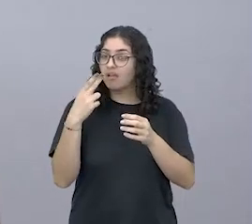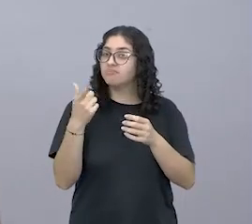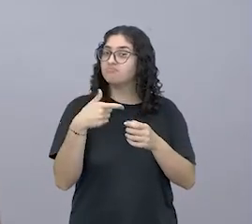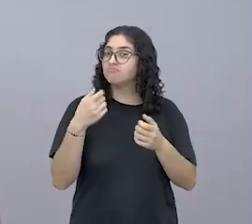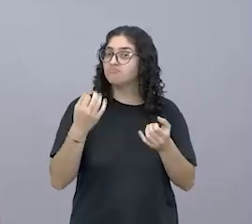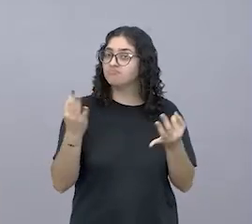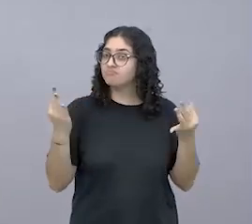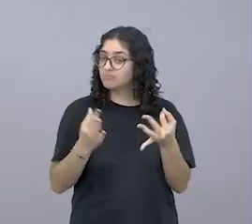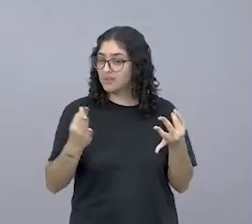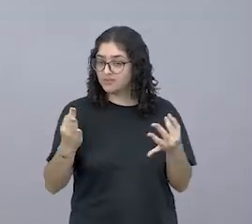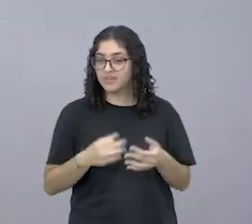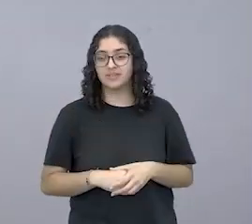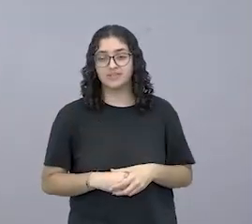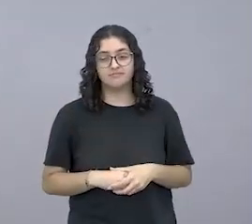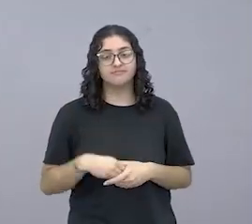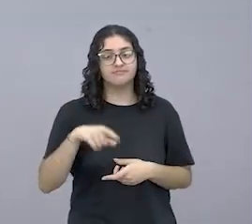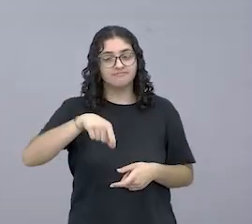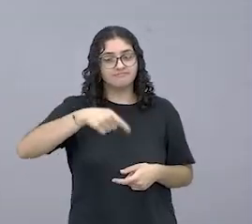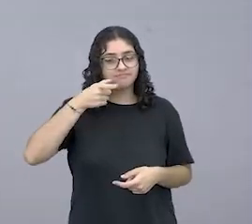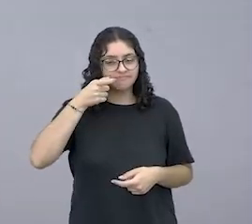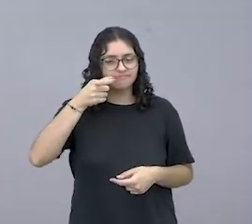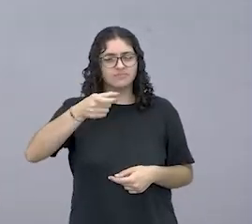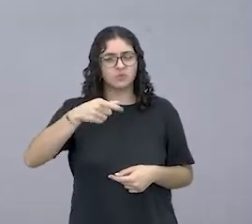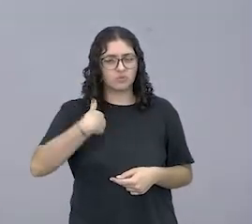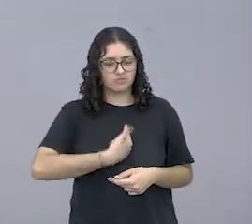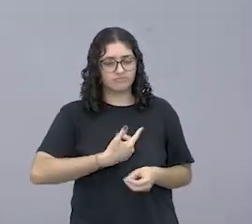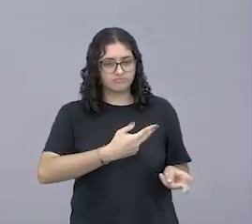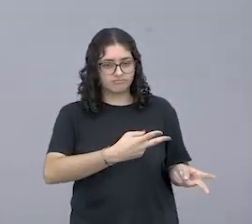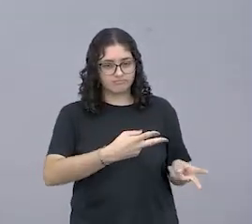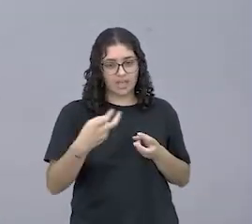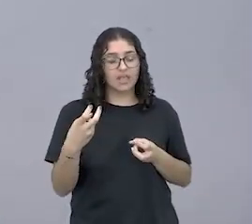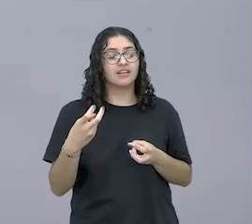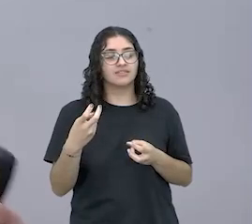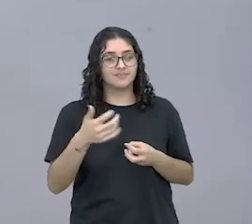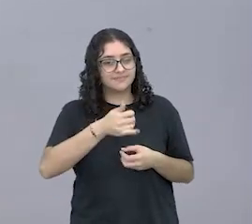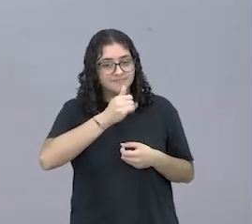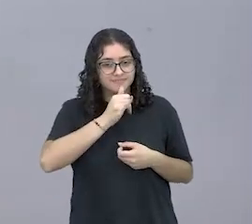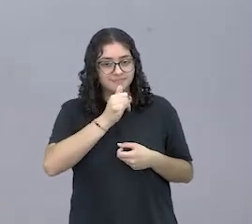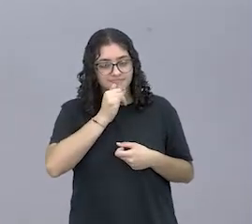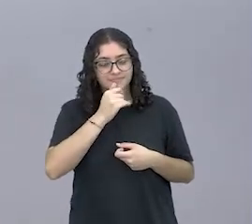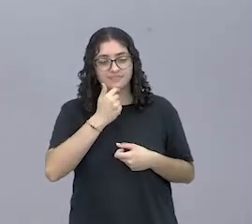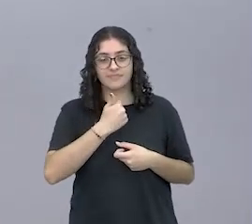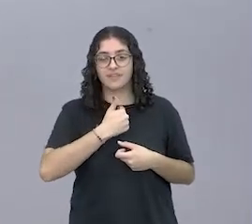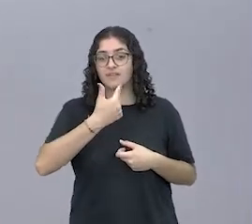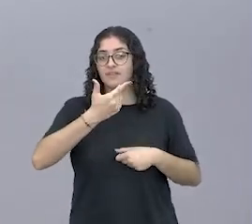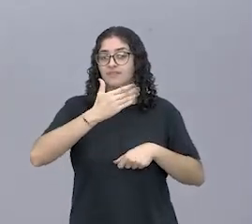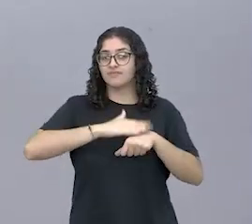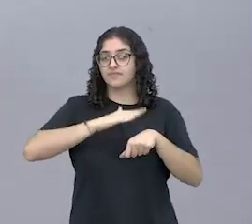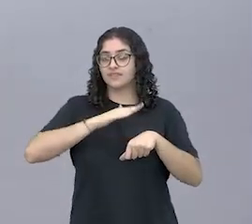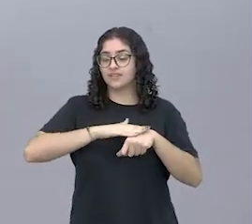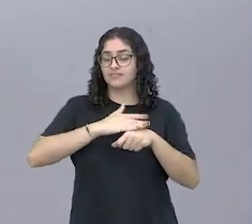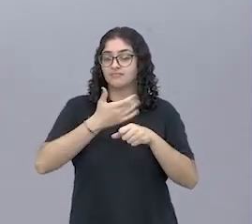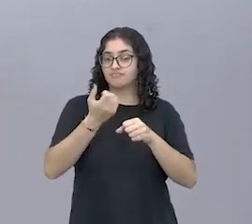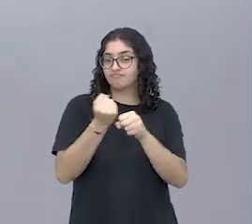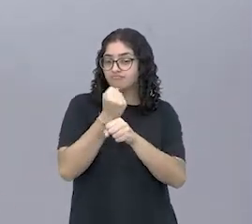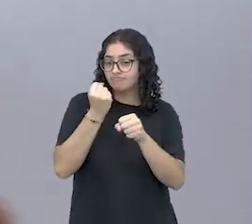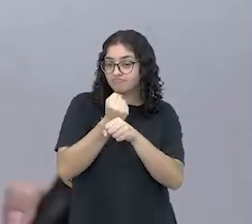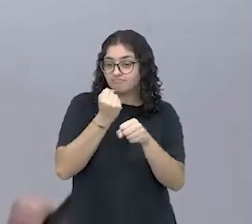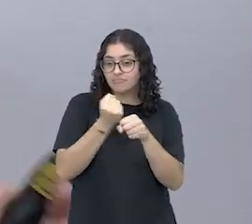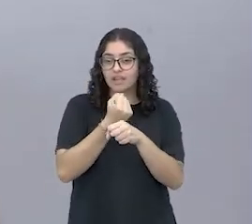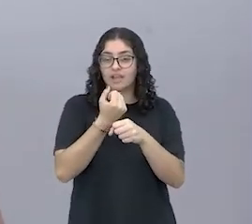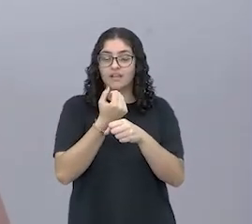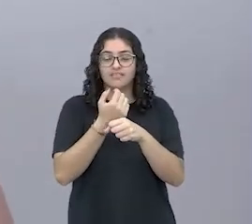Então, é muito interessante a gente perceber isso. Então, por exemplo, quando eu estou fazendo uma construção aí de